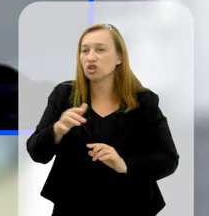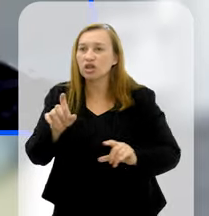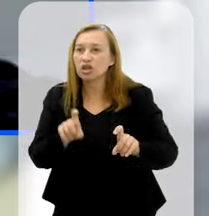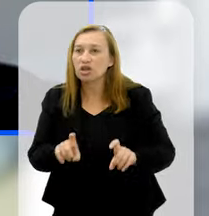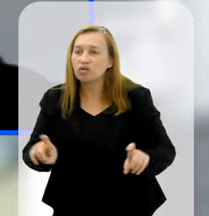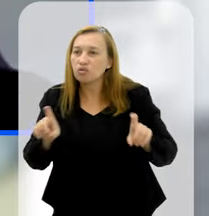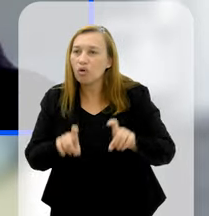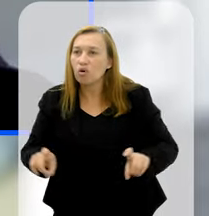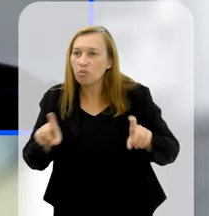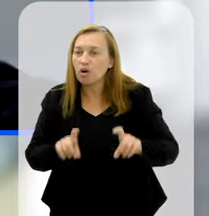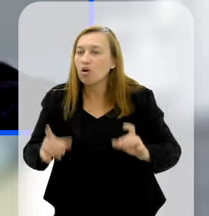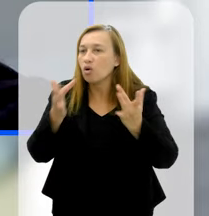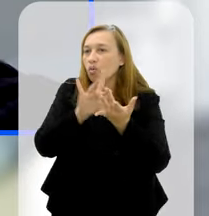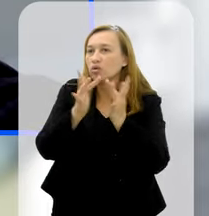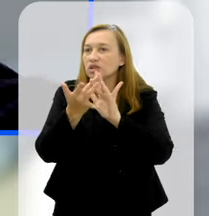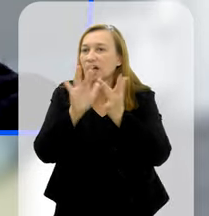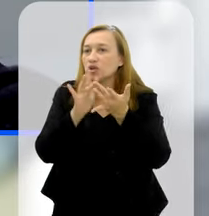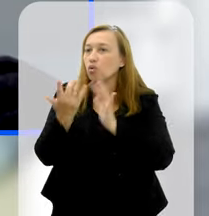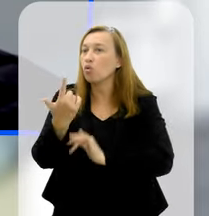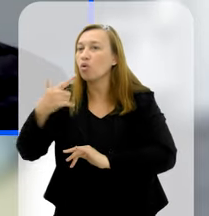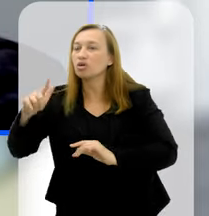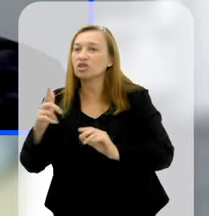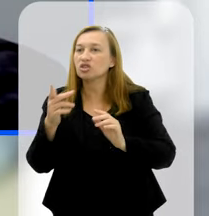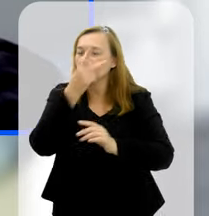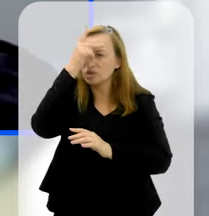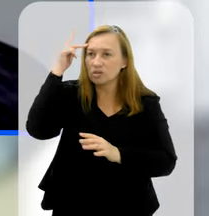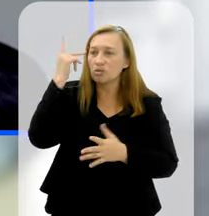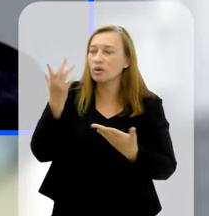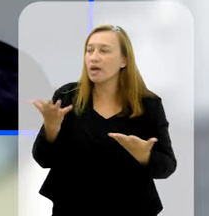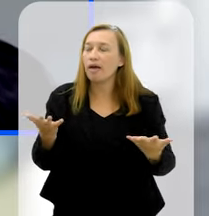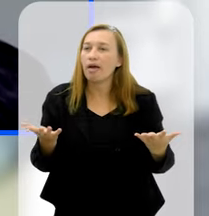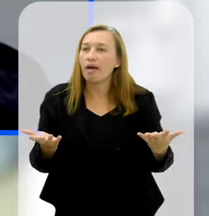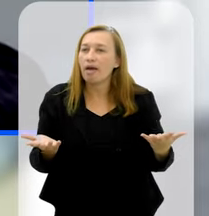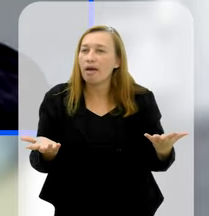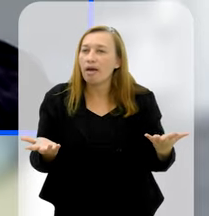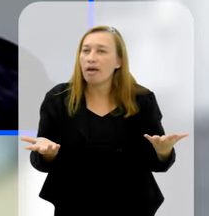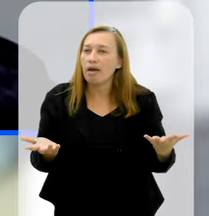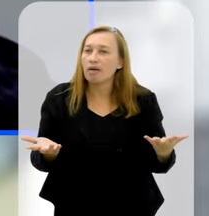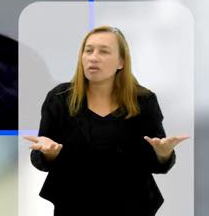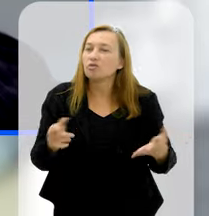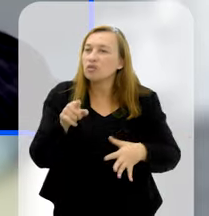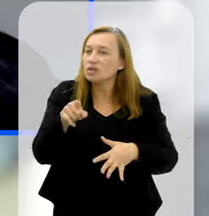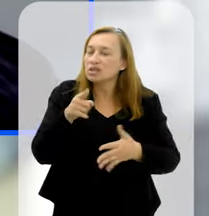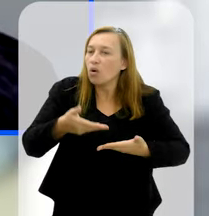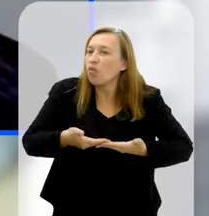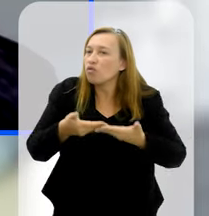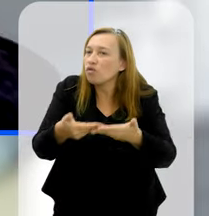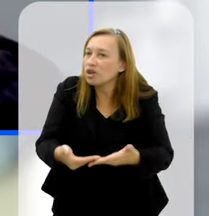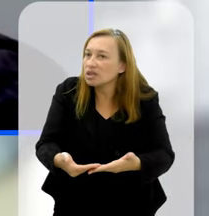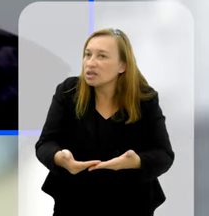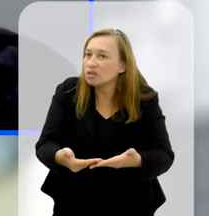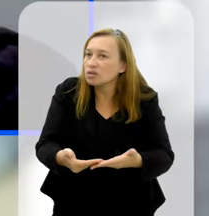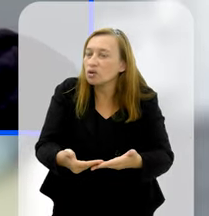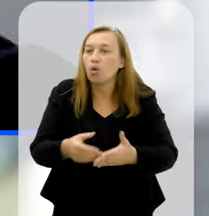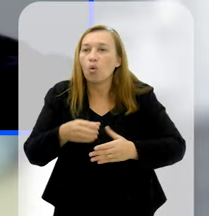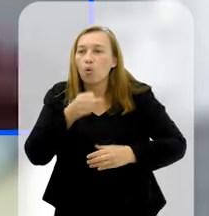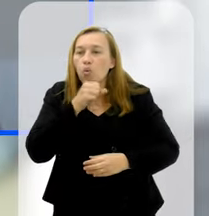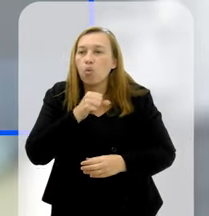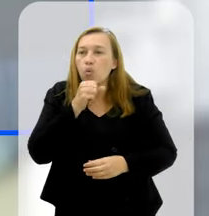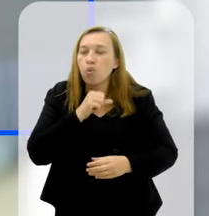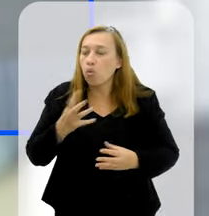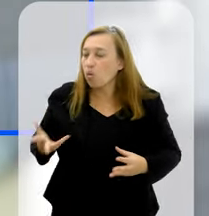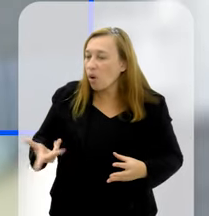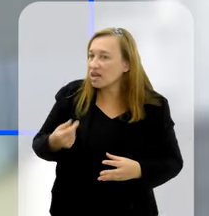informática, contato com outras pessoas. E isso, né, é uma forma de você oferecer para o